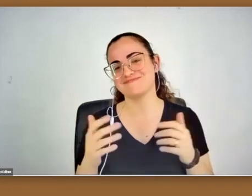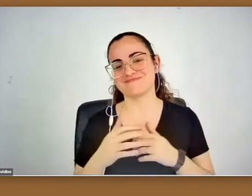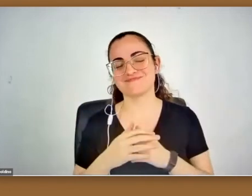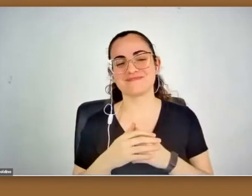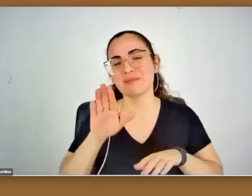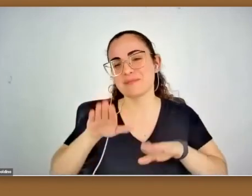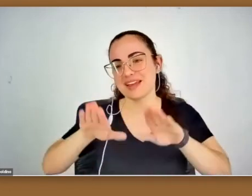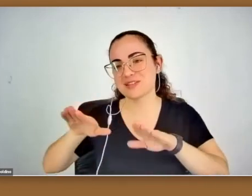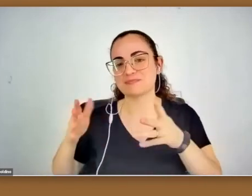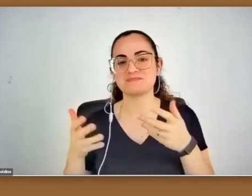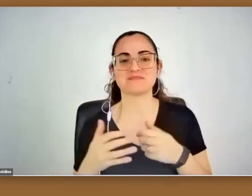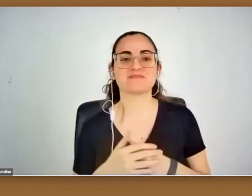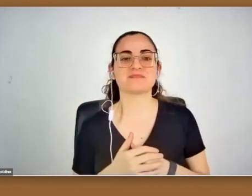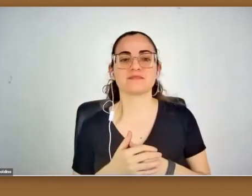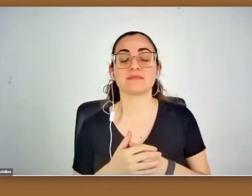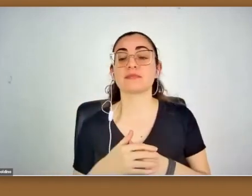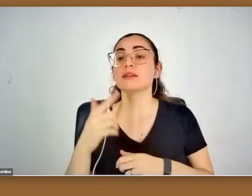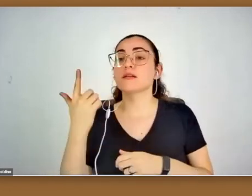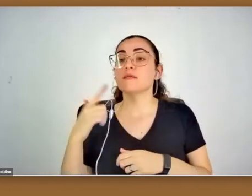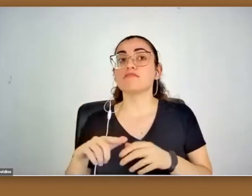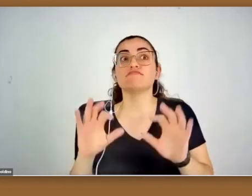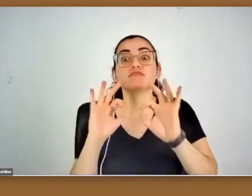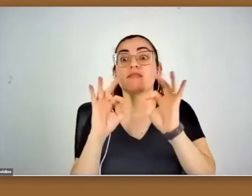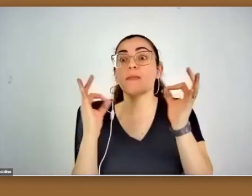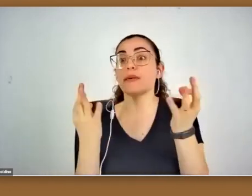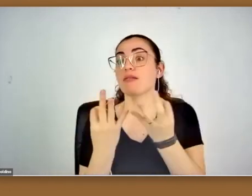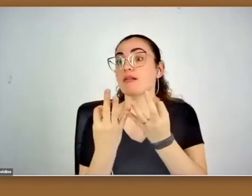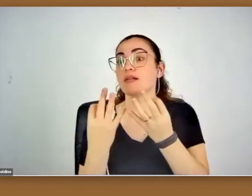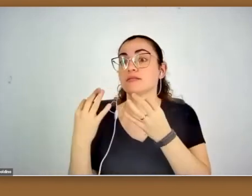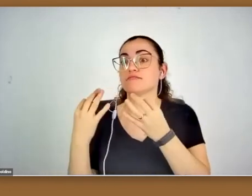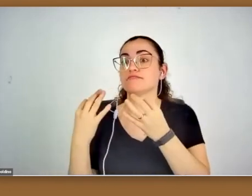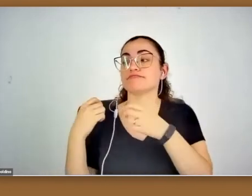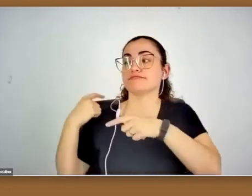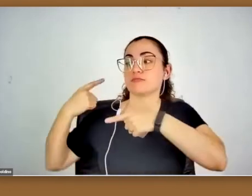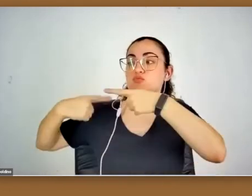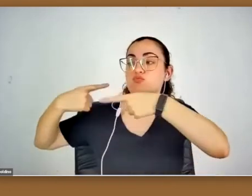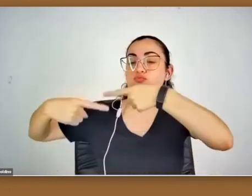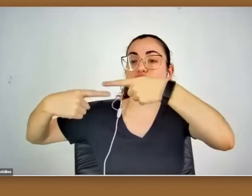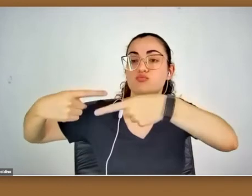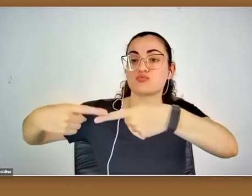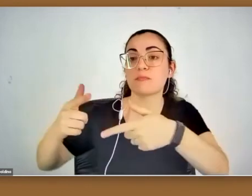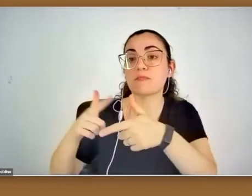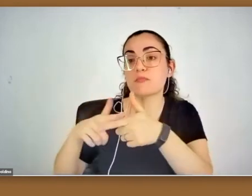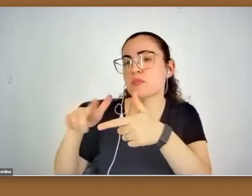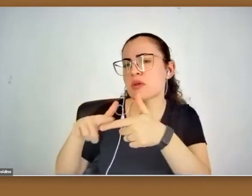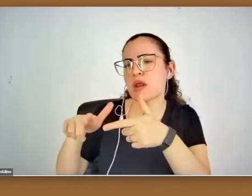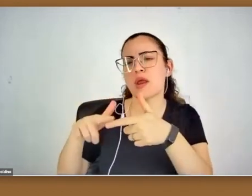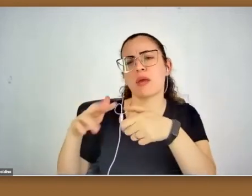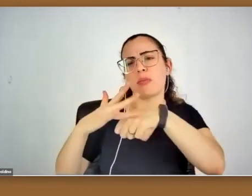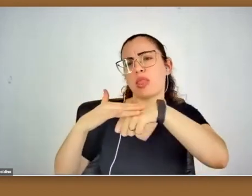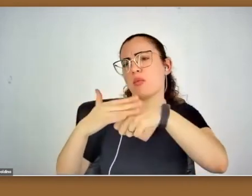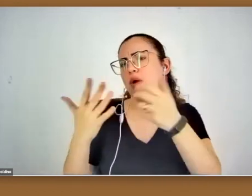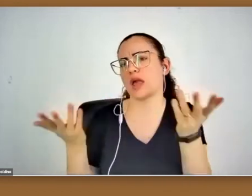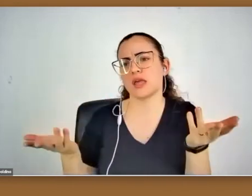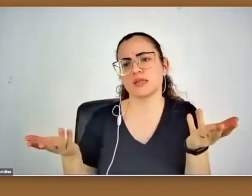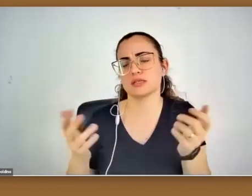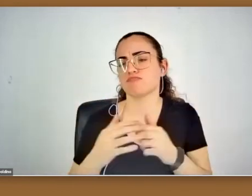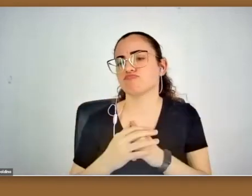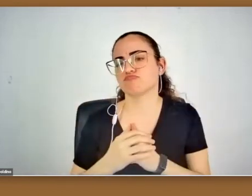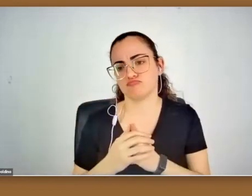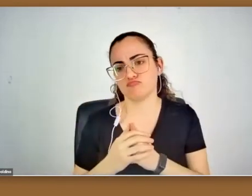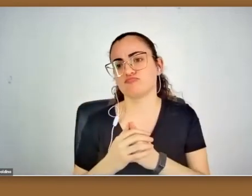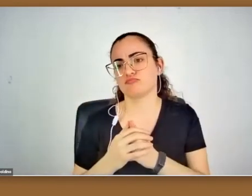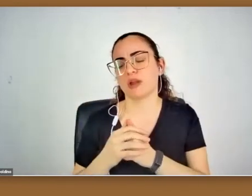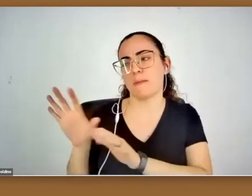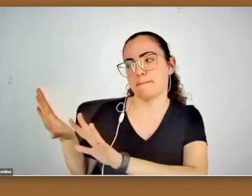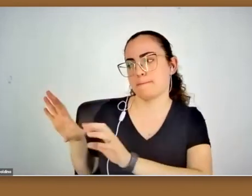Fatores hereditários, muitas vezes que a gente até desconhece, que levam o quê? Você tem o maior risco, que é o quê? Uma maior probabilidade de você ter aquela doença,